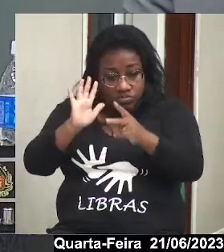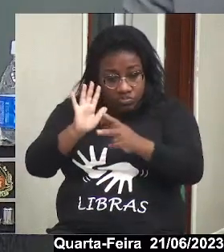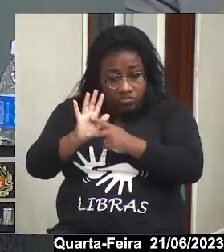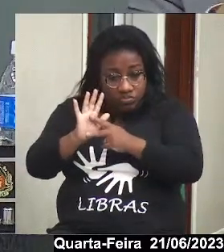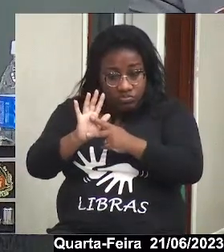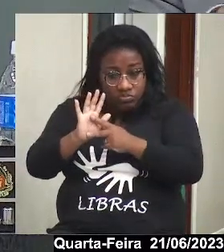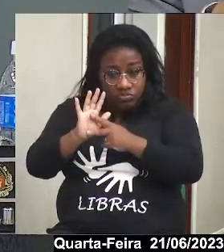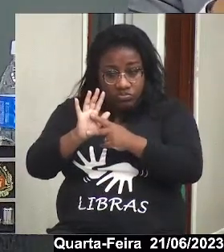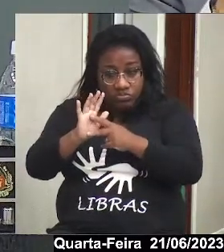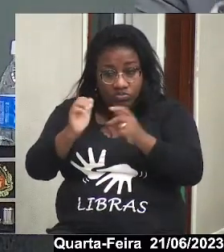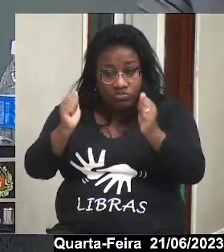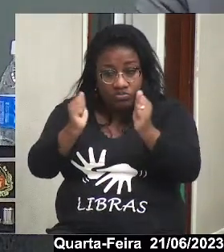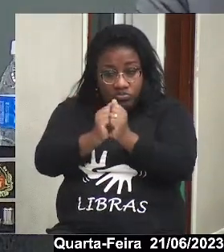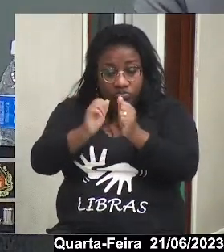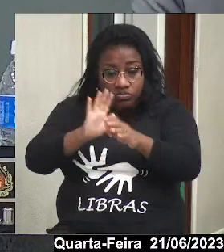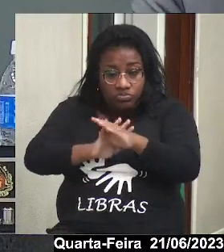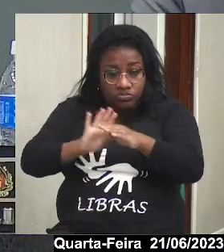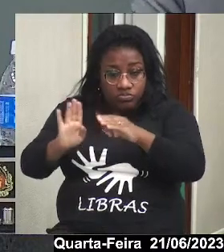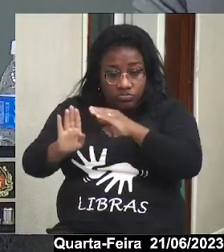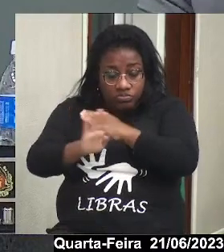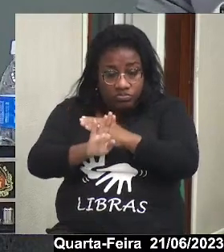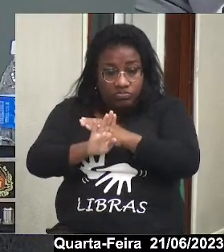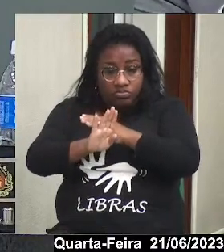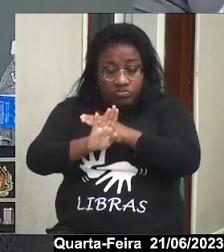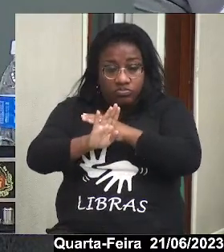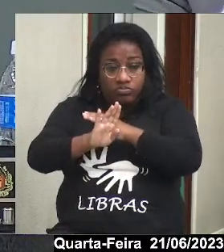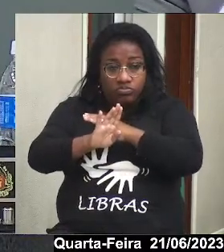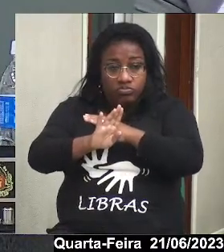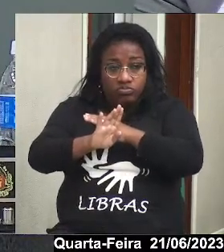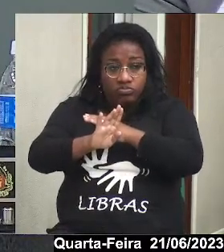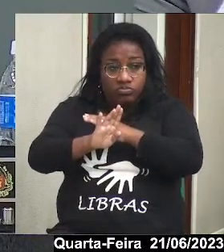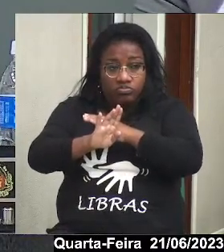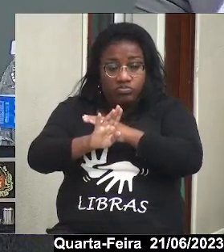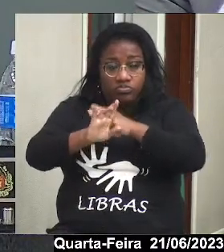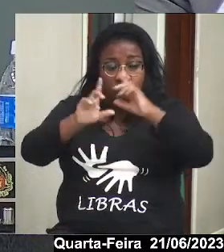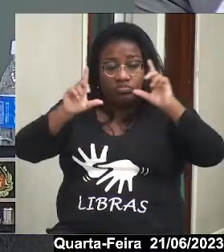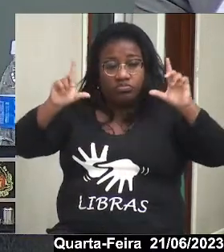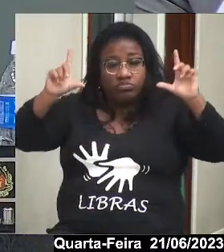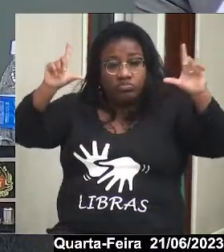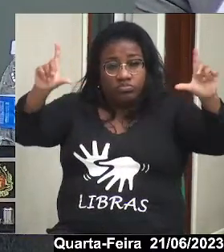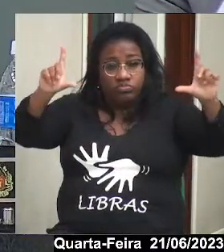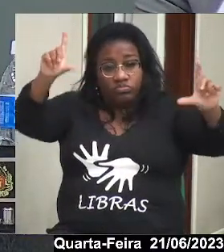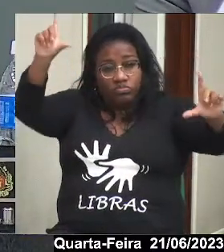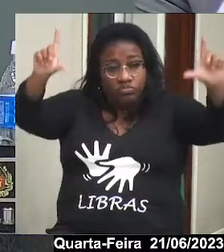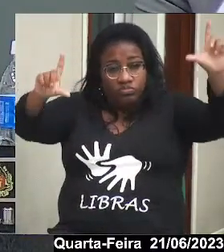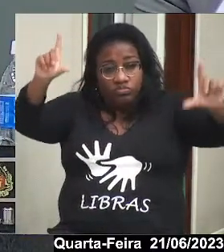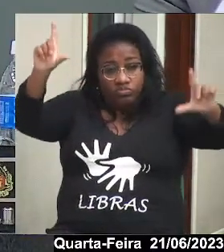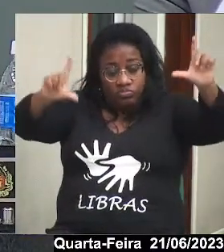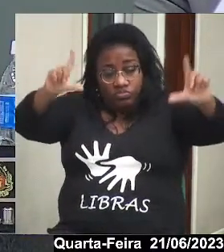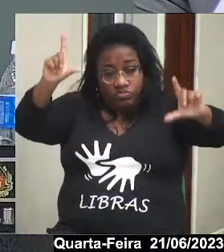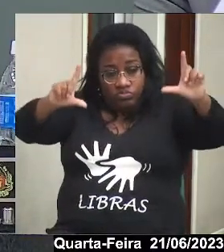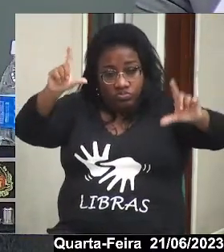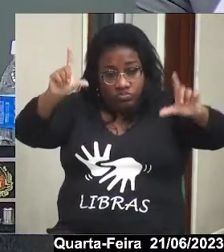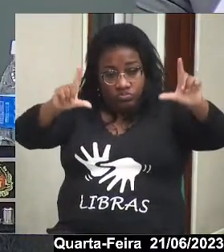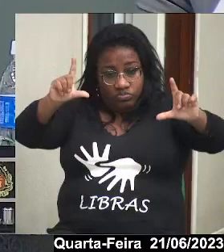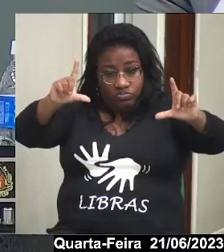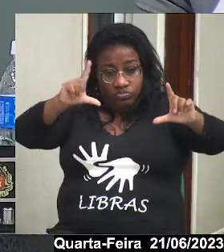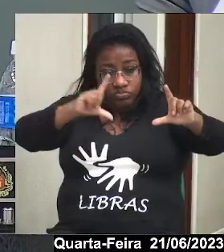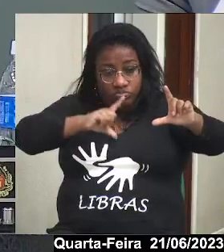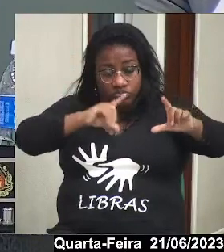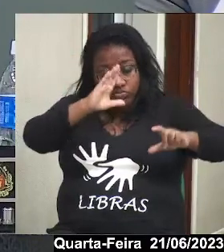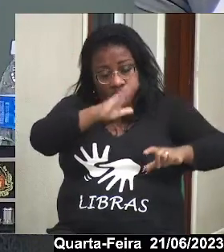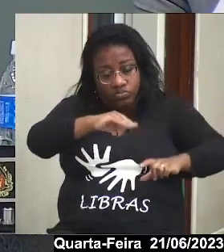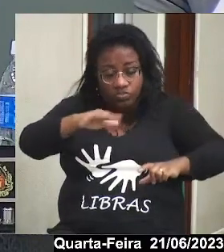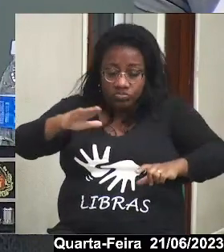chamado Cine Bairro, Cinema nos Bairros. Colocamos um telão dentro do Campo Dom José, onde tinha uma quantidade